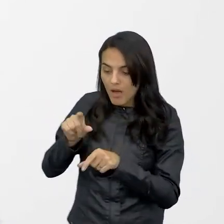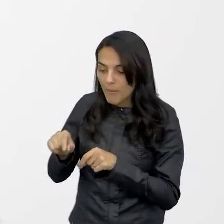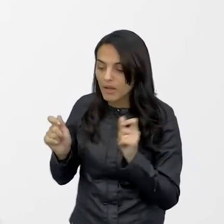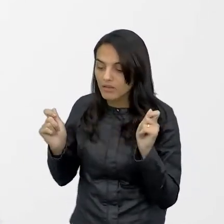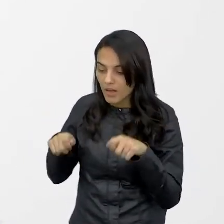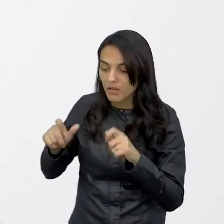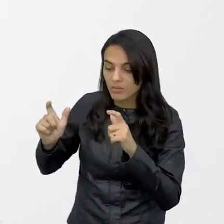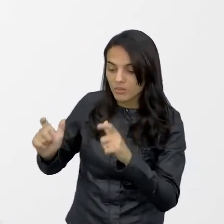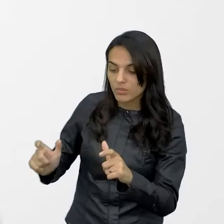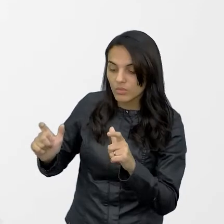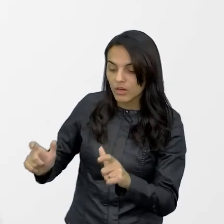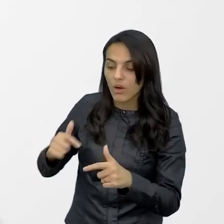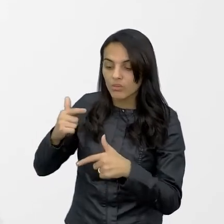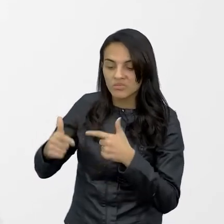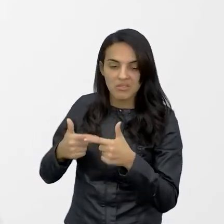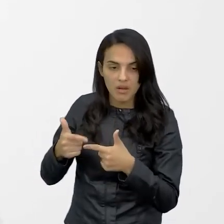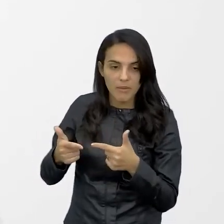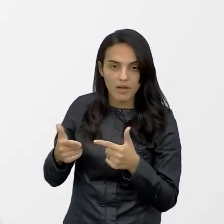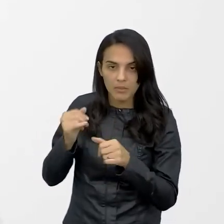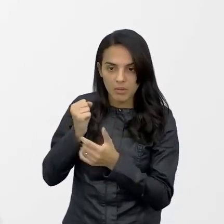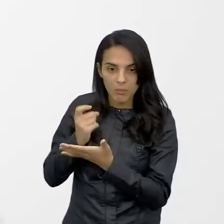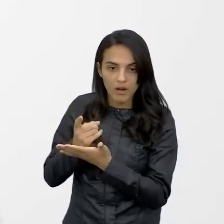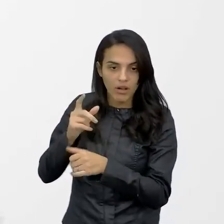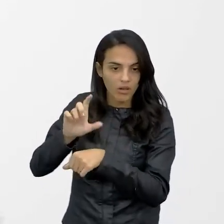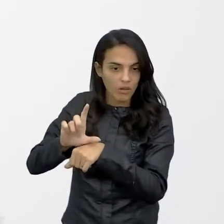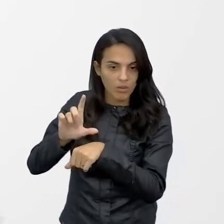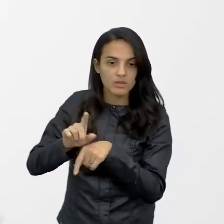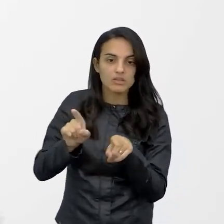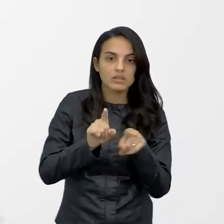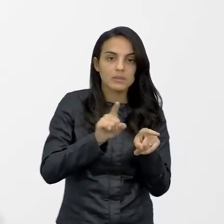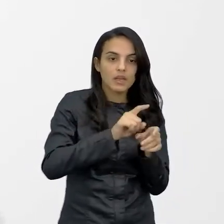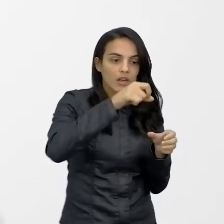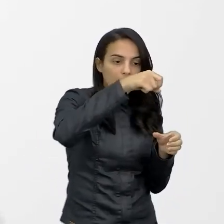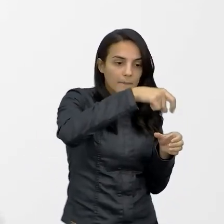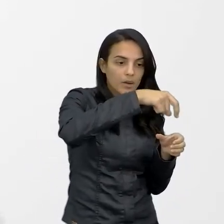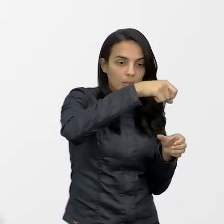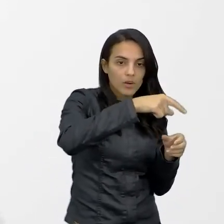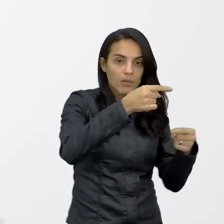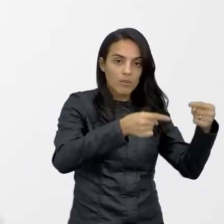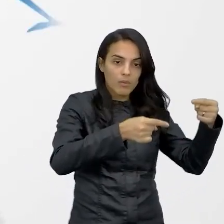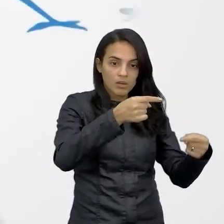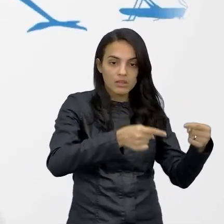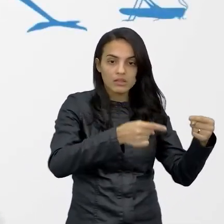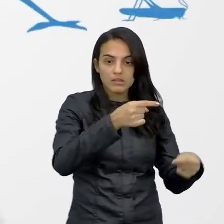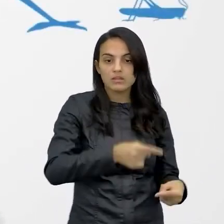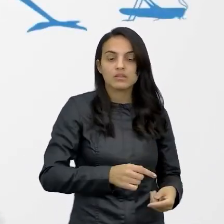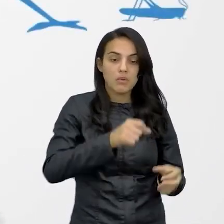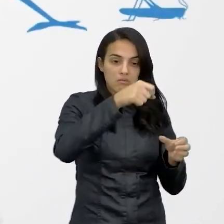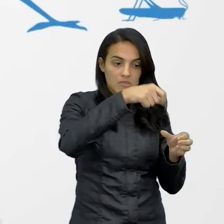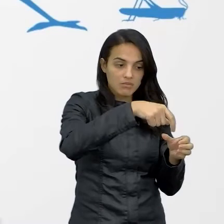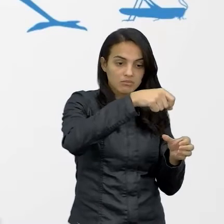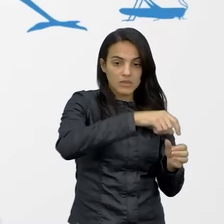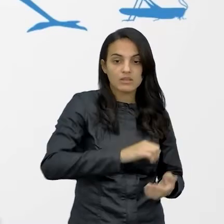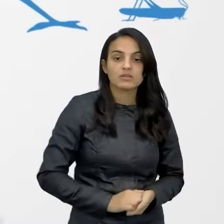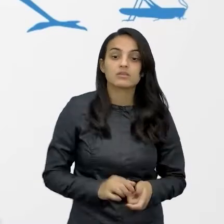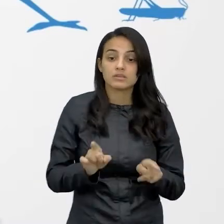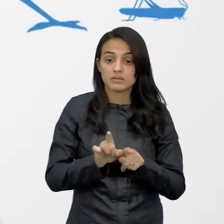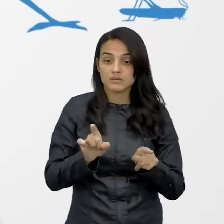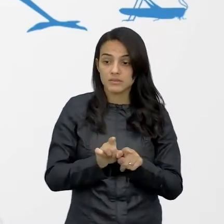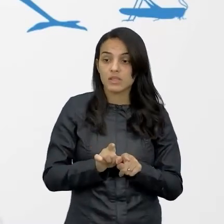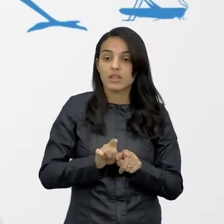de um ambiente de mercado. Democracias políticas são sujeitas à seleção por eleitores. E criaturas